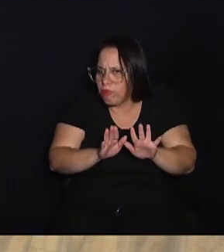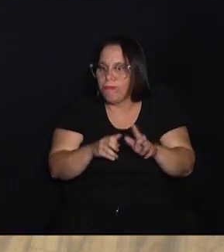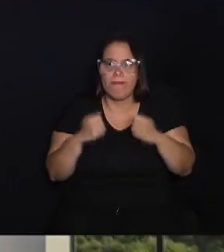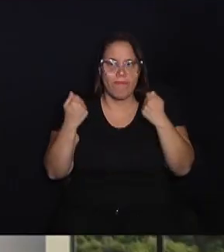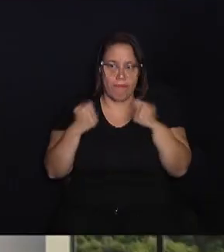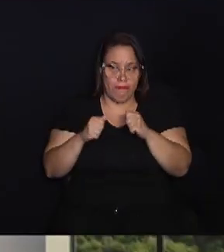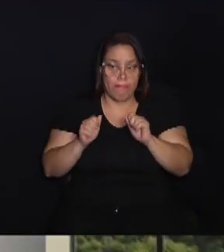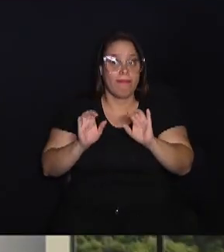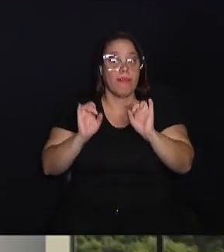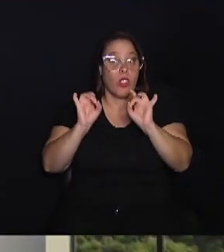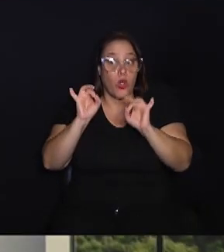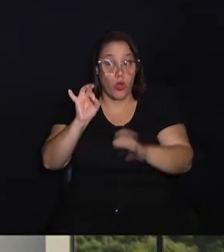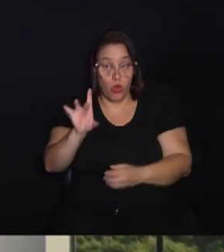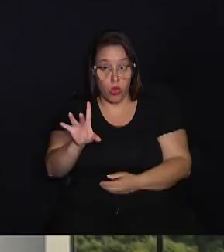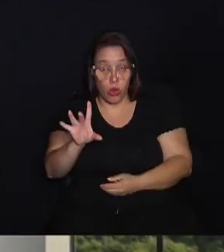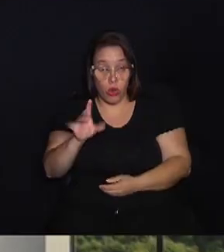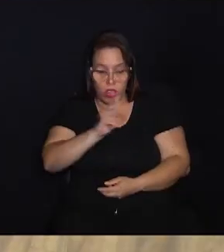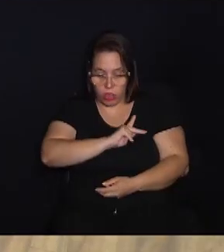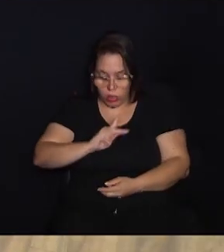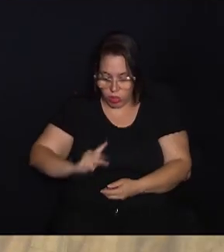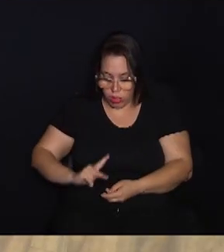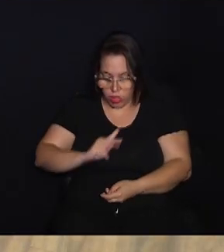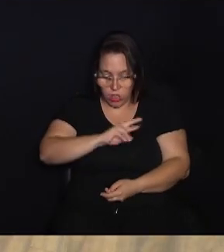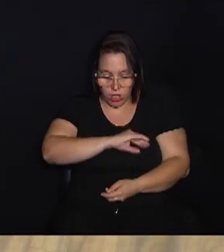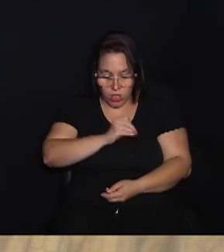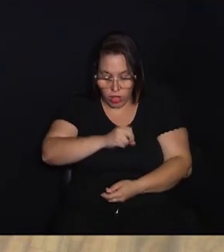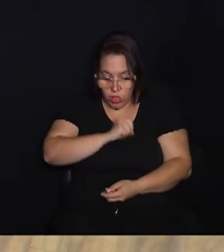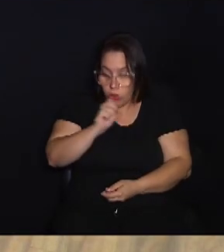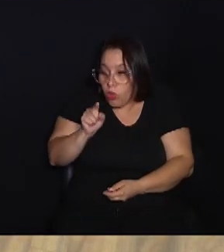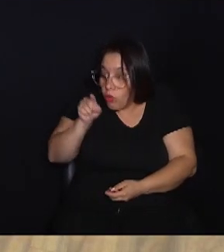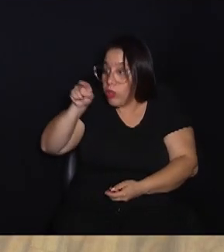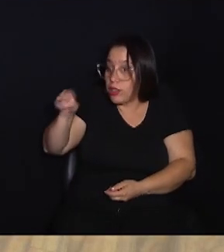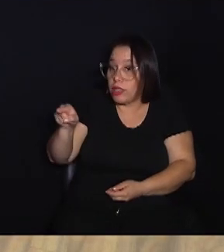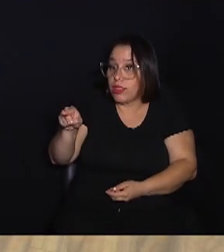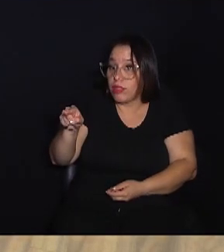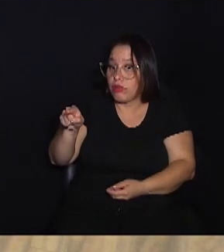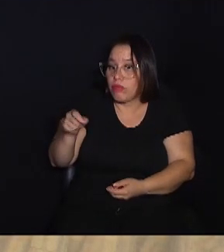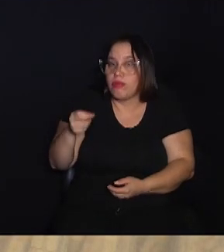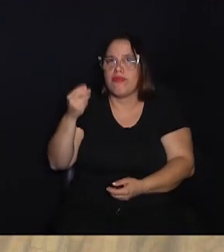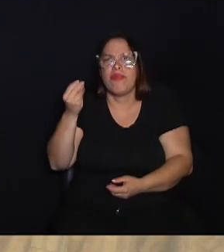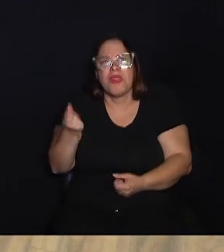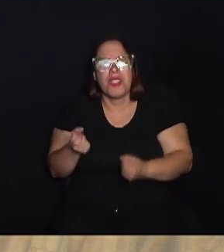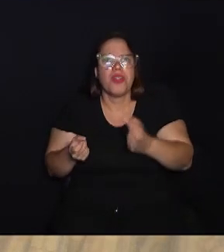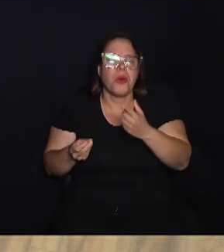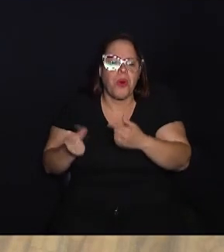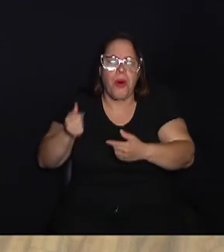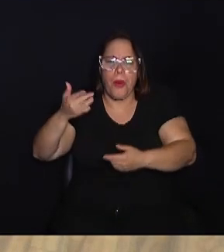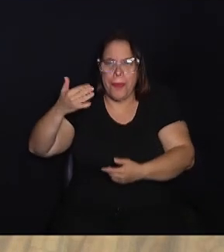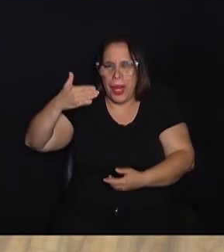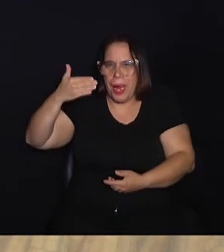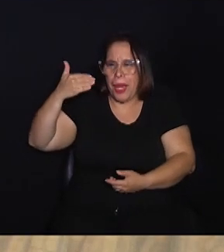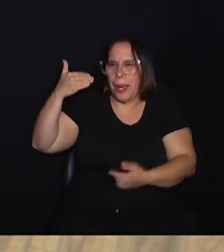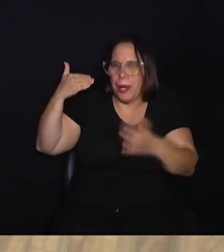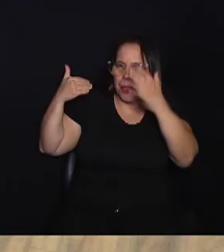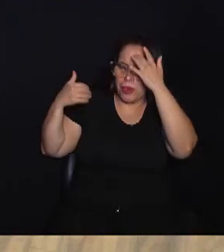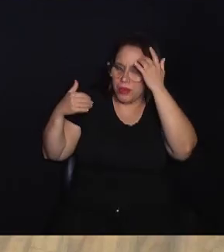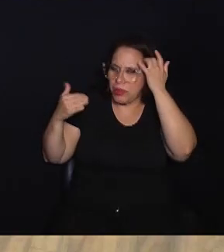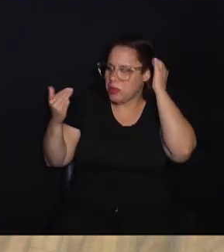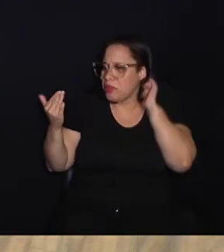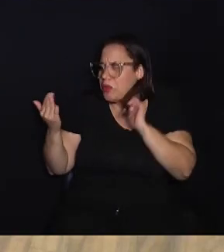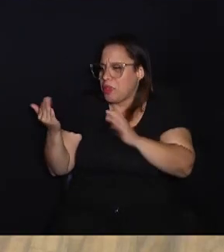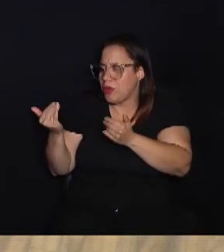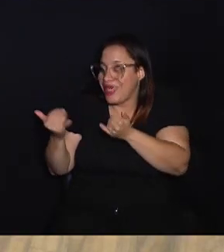o necessário. Presidente Rossini, começo com o senhor. Muitos dizem que no passado os mais novos